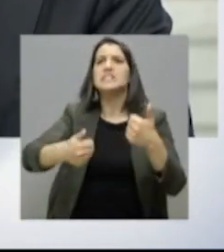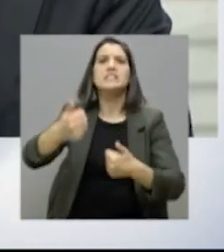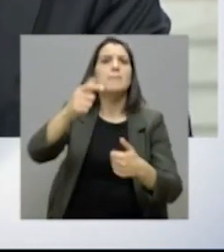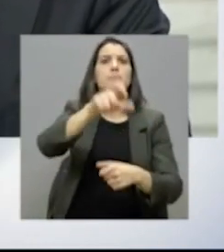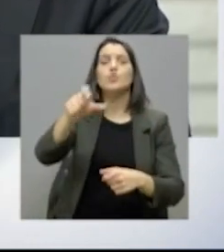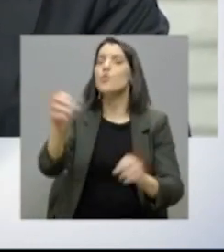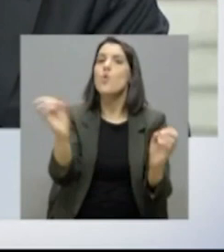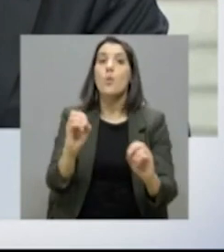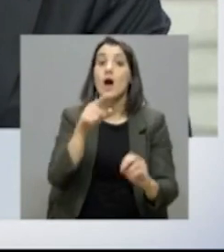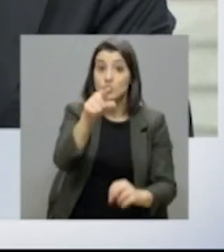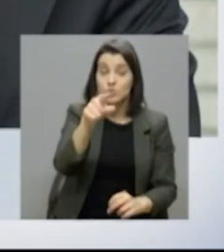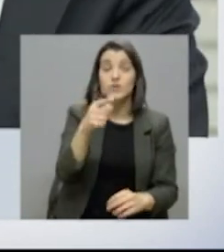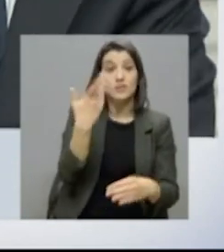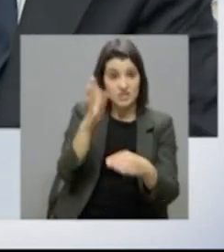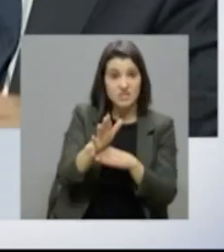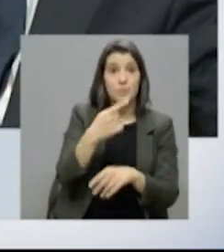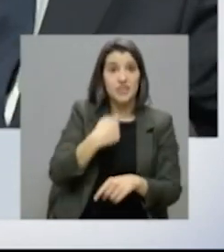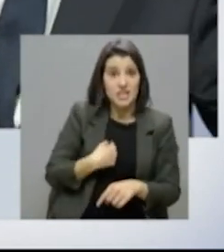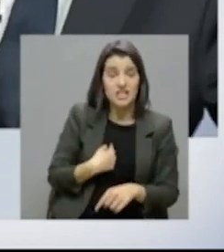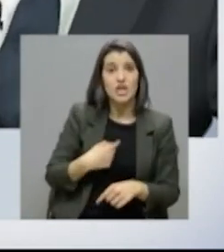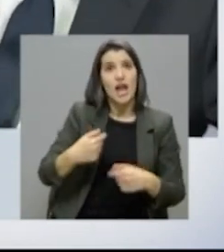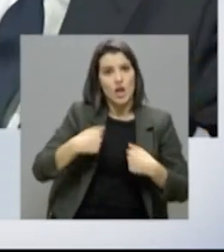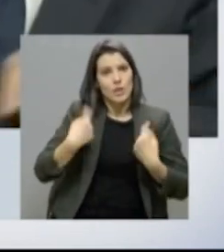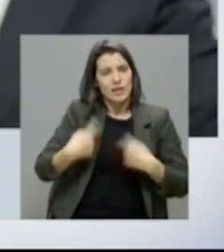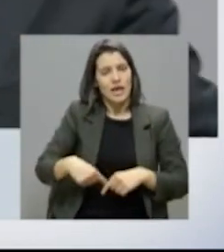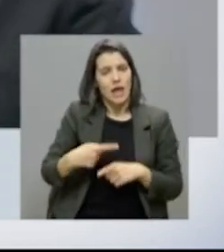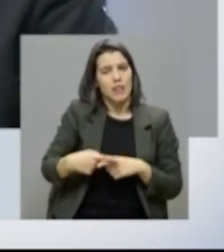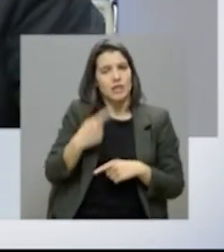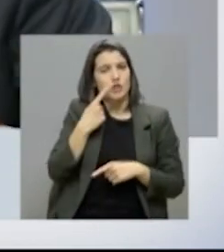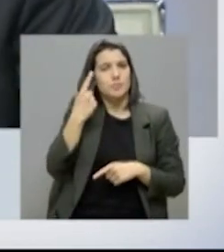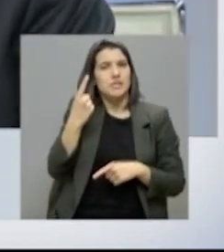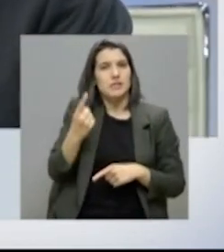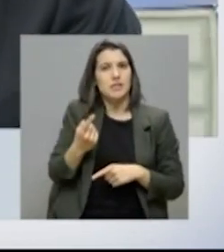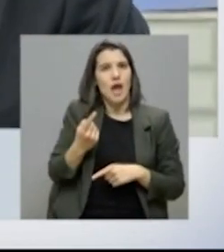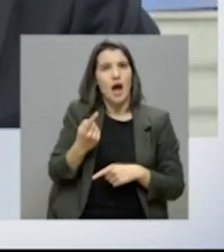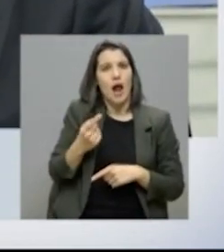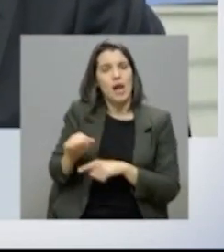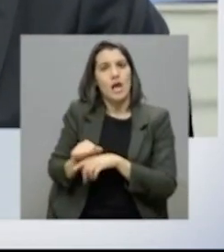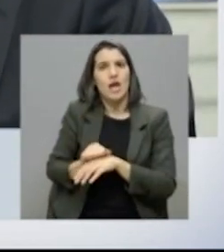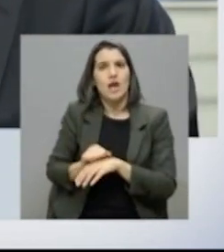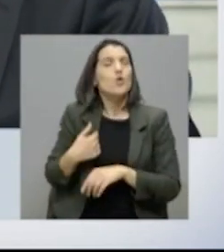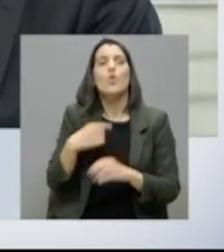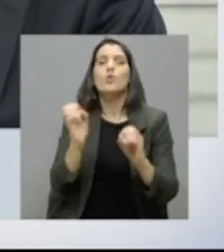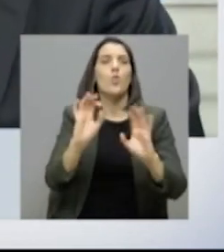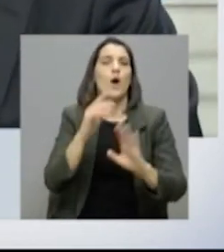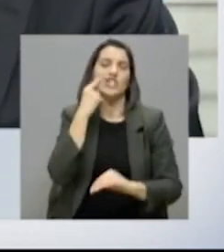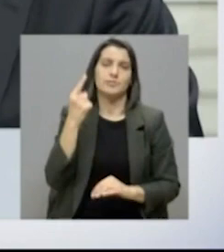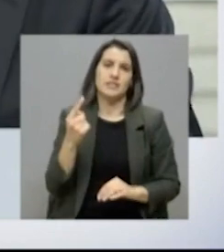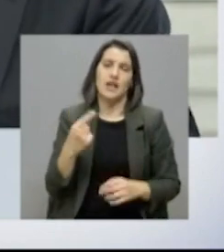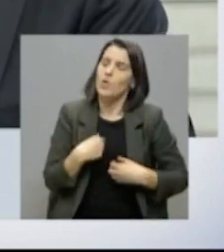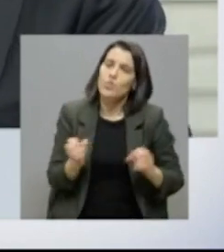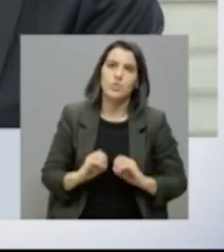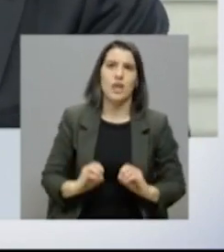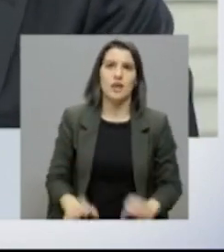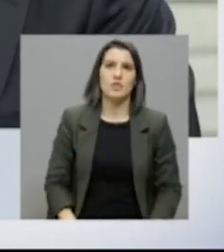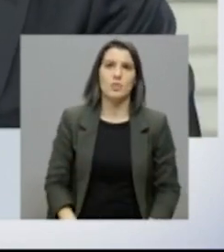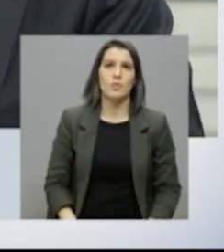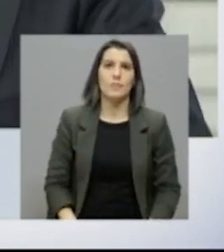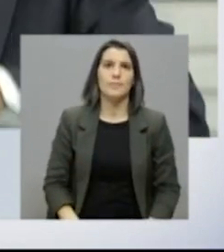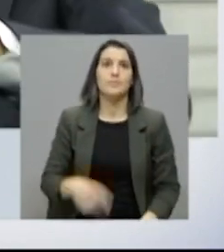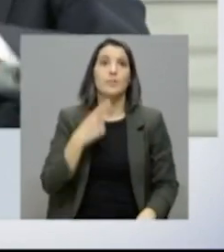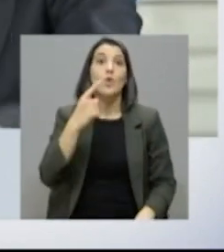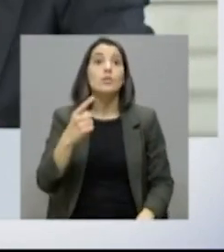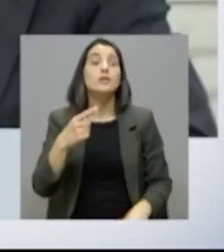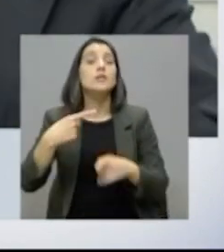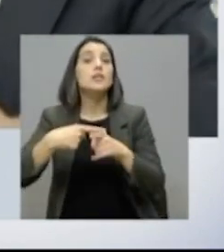Quando utilizou esse exemplo, é para dizer que eu tenho um interesse especial. Eu não tenho interesses especiais, sabe? É para dizer que esse é um assunto de interesse especial para